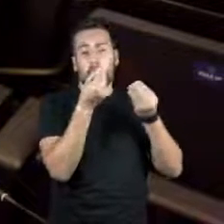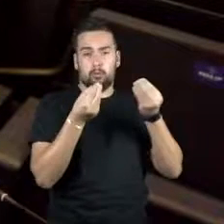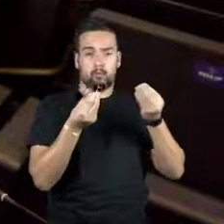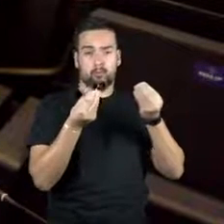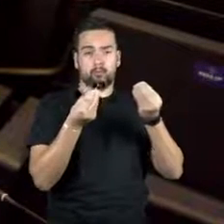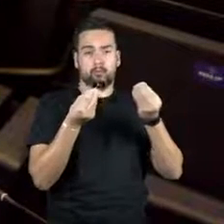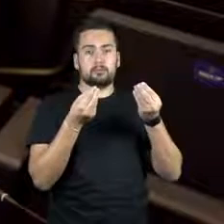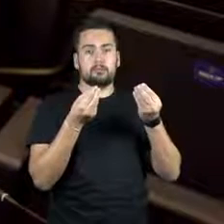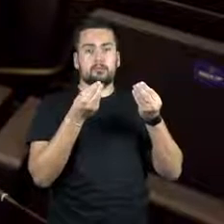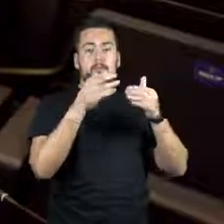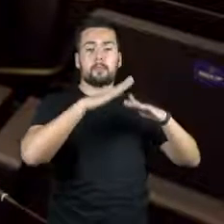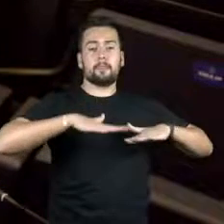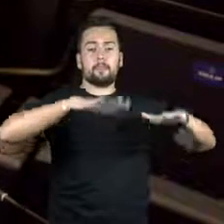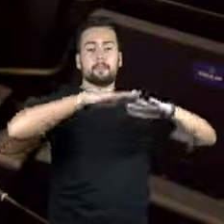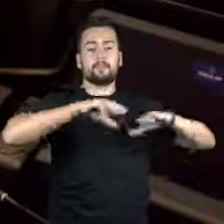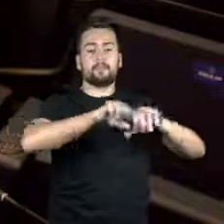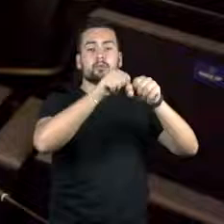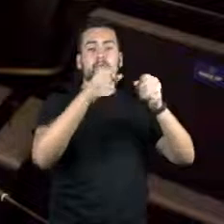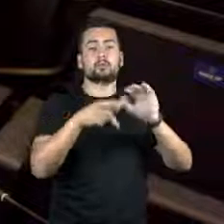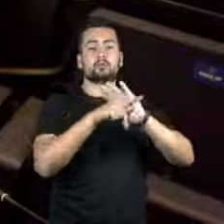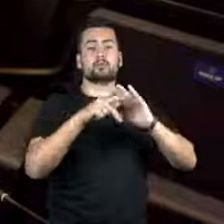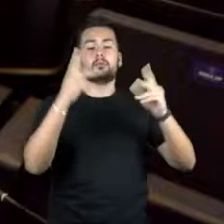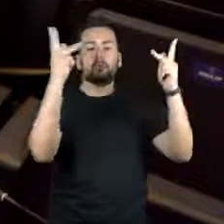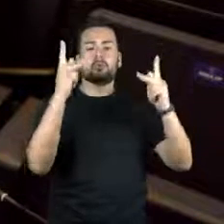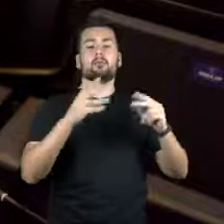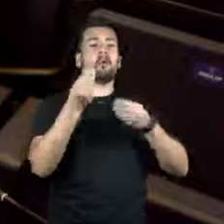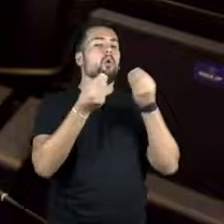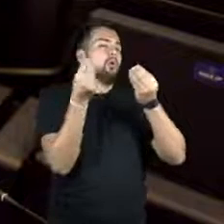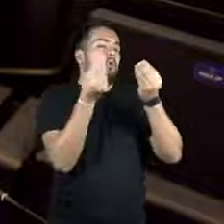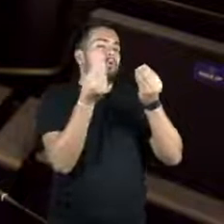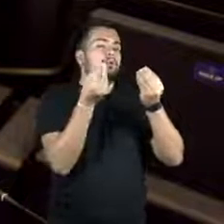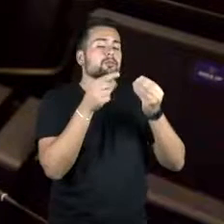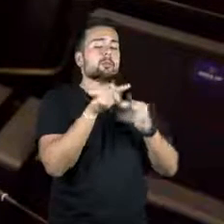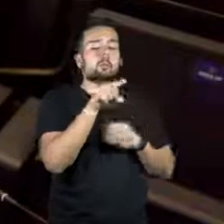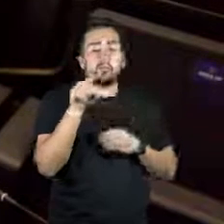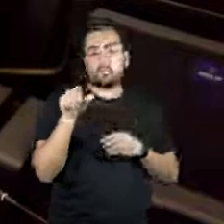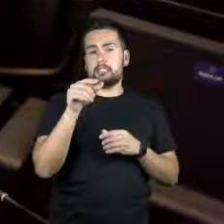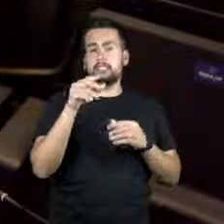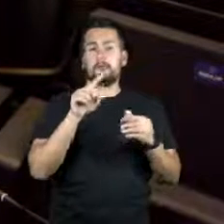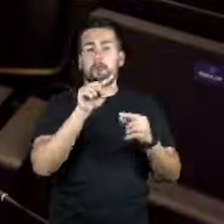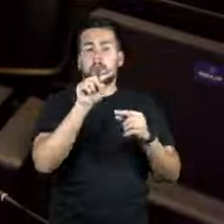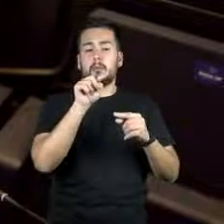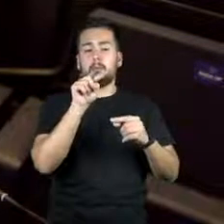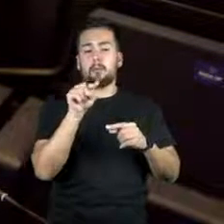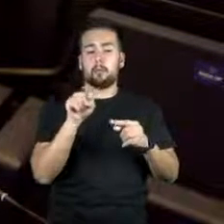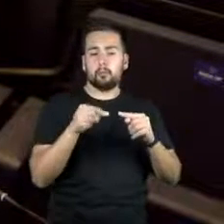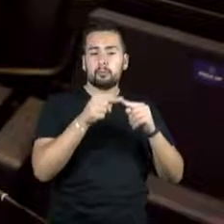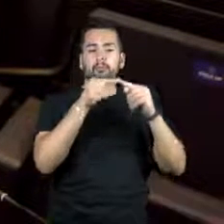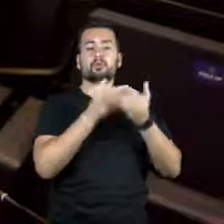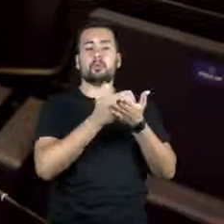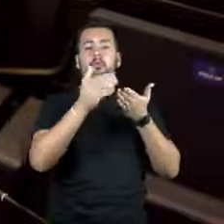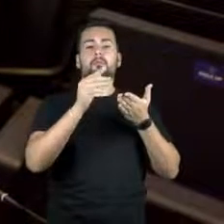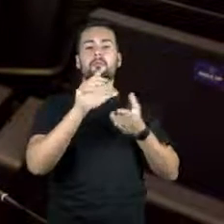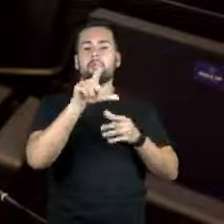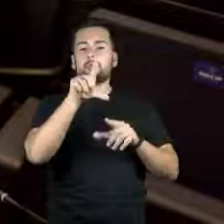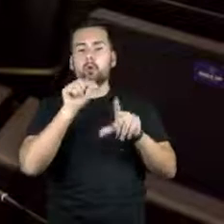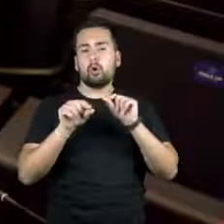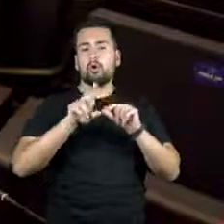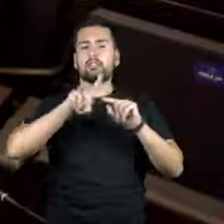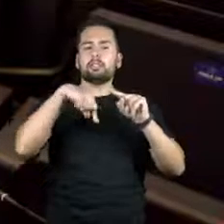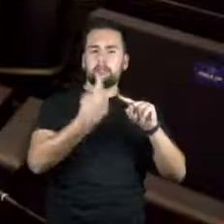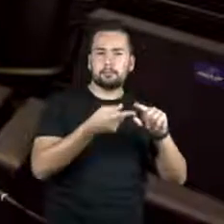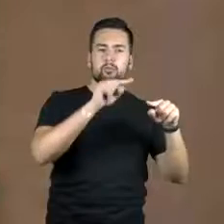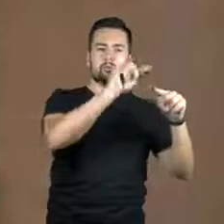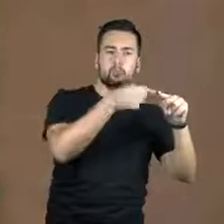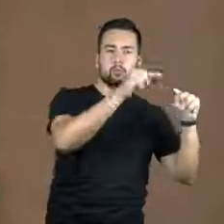gerar essa superfície de ruptura do programa. Você define um ponto inicial e, a partir daí, ele vai definindo pontos adjacentes, é isso?